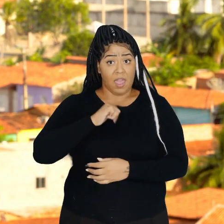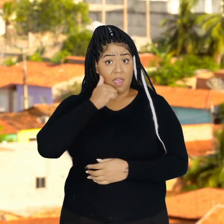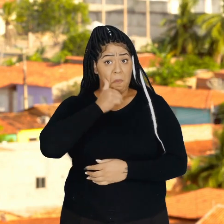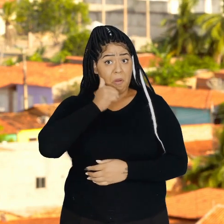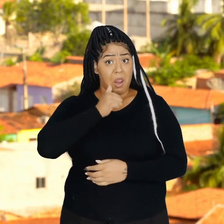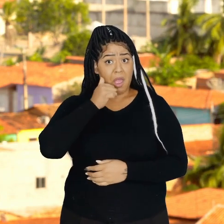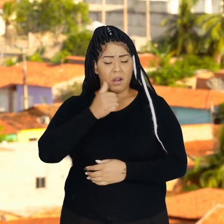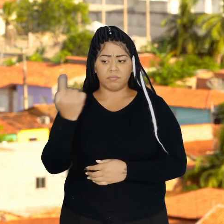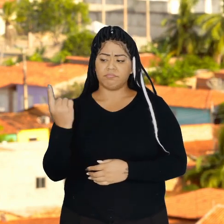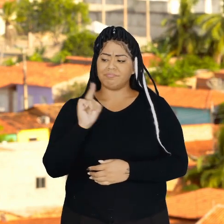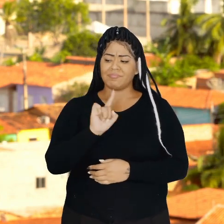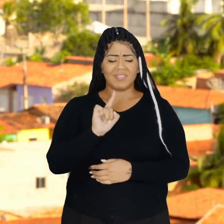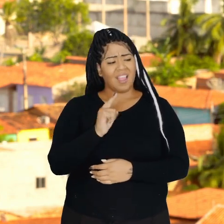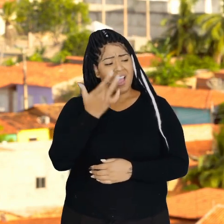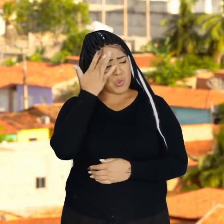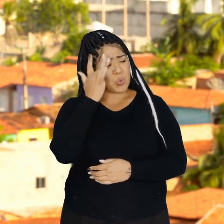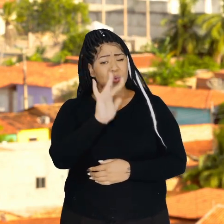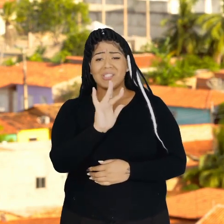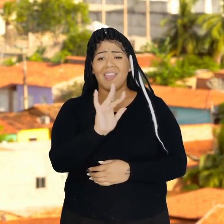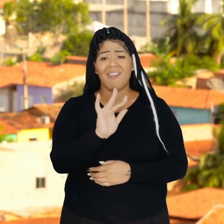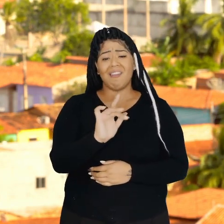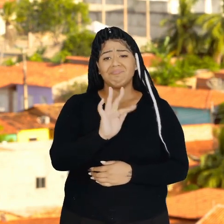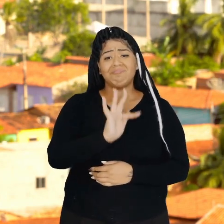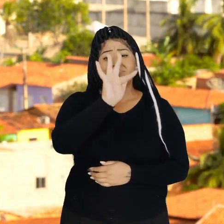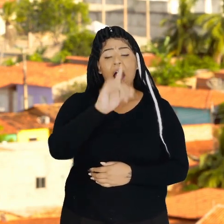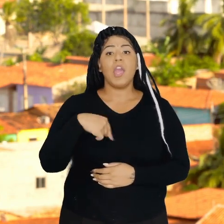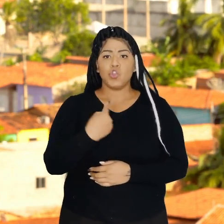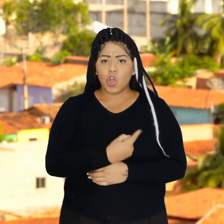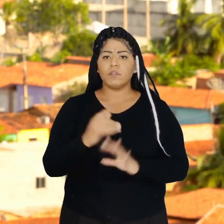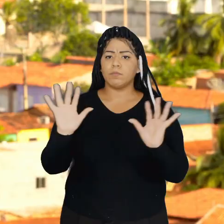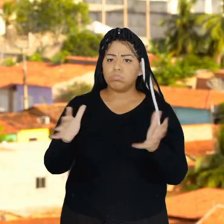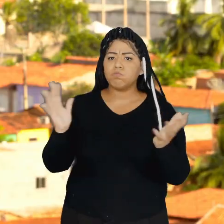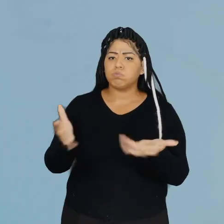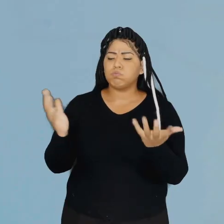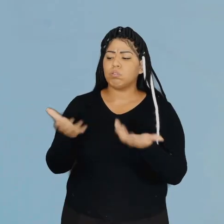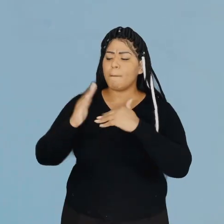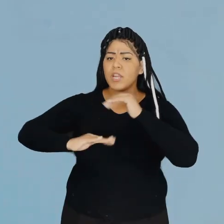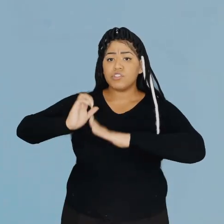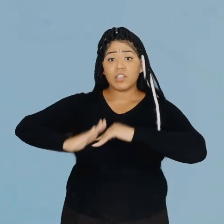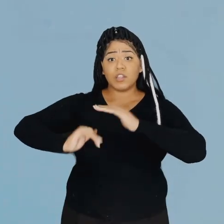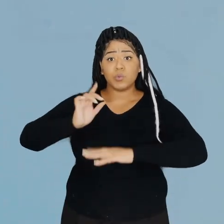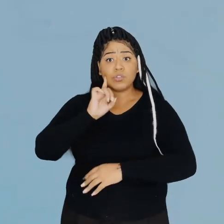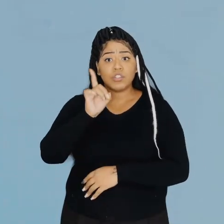que chegam sem ter nenhuma perspectiva mesmo de futuro. Então a gente vai trabalhando isso.